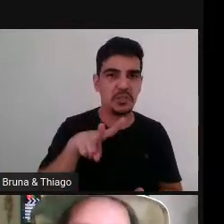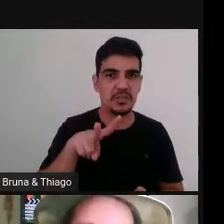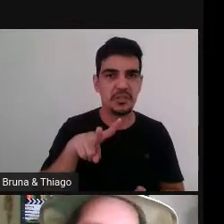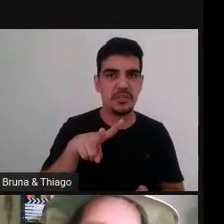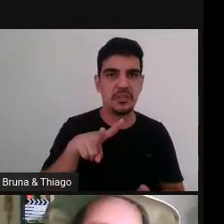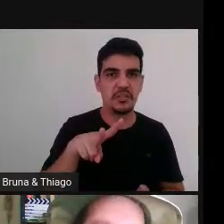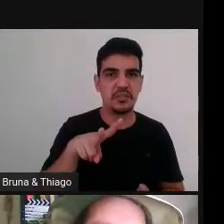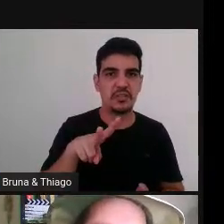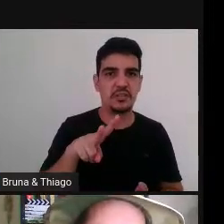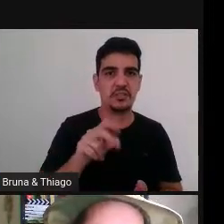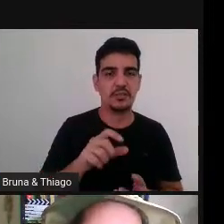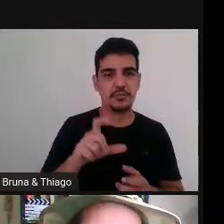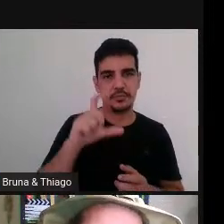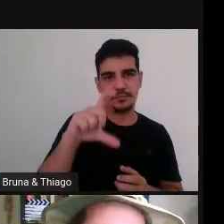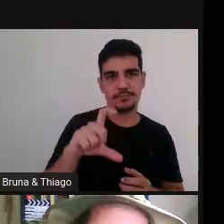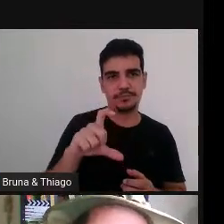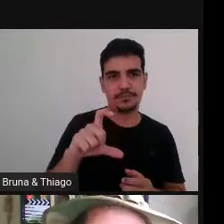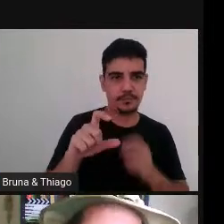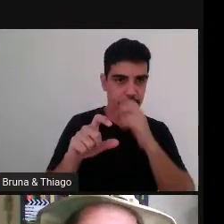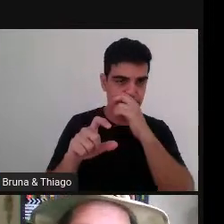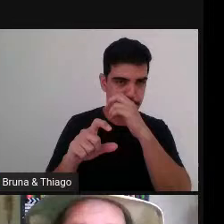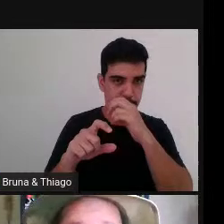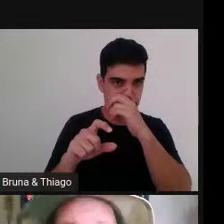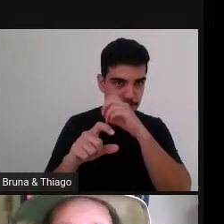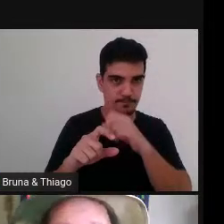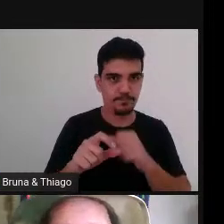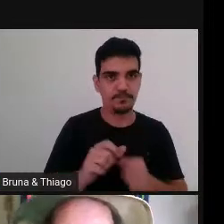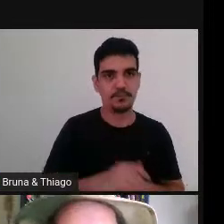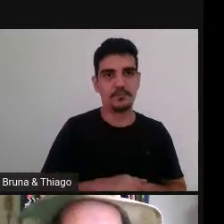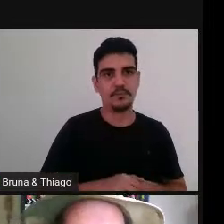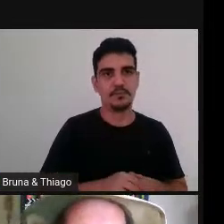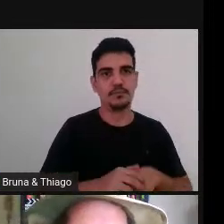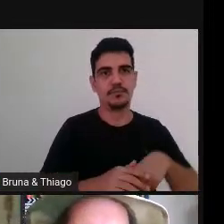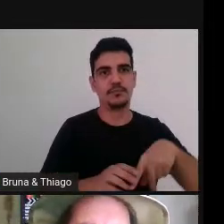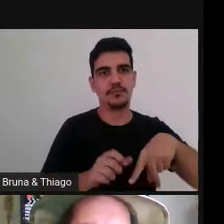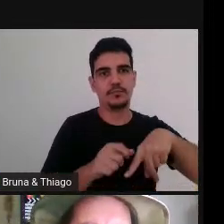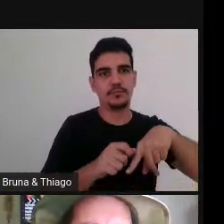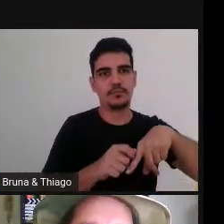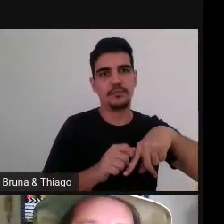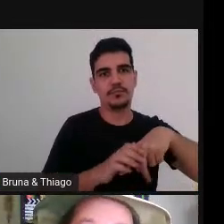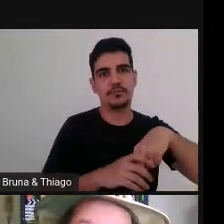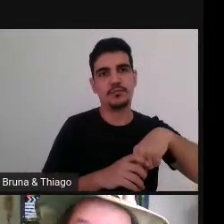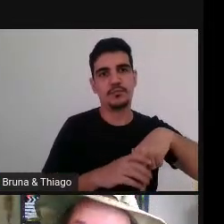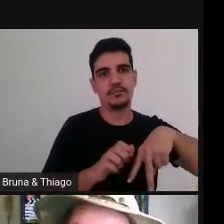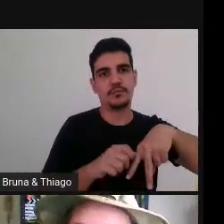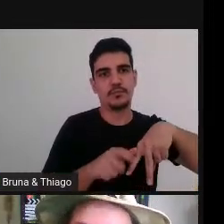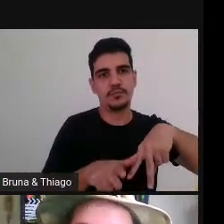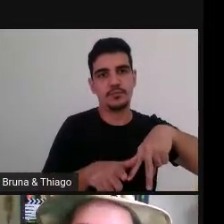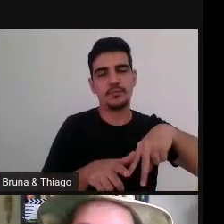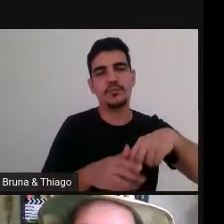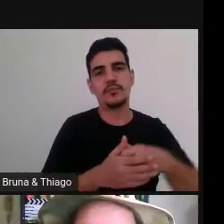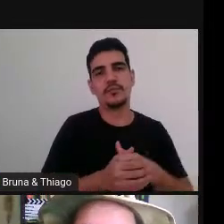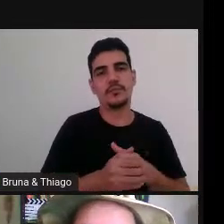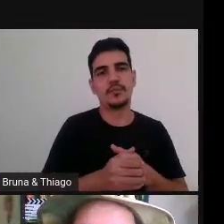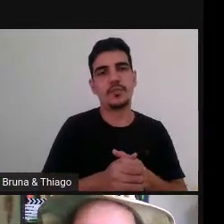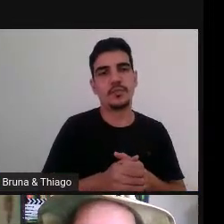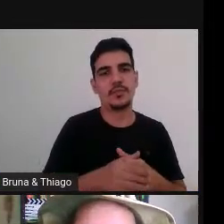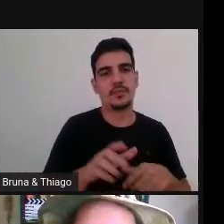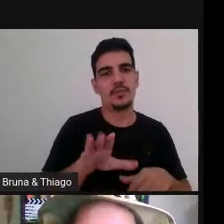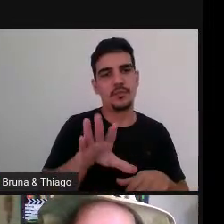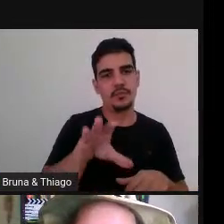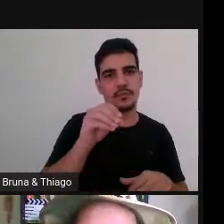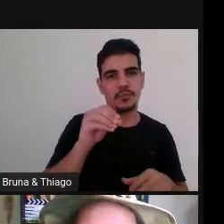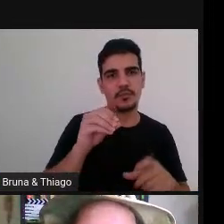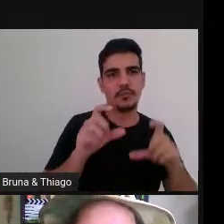de xixi, para mim é uma falsa coral, mas confirma aí, por favor, confirma. Eu falei, olha, é o seguinte, né, não estou